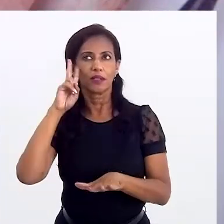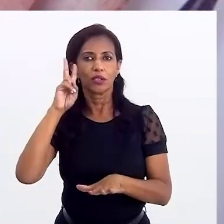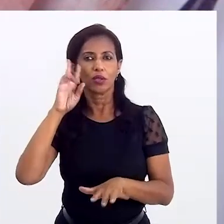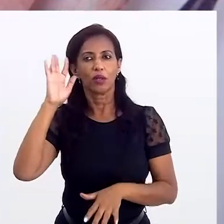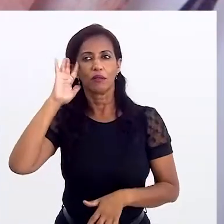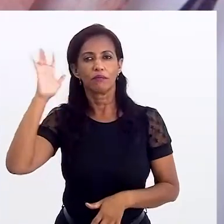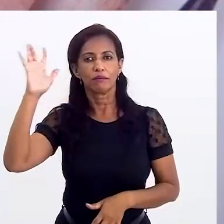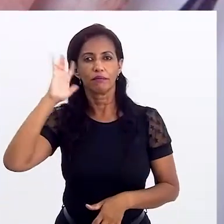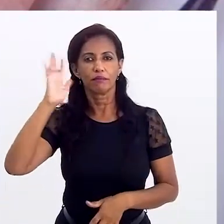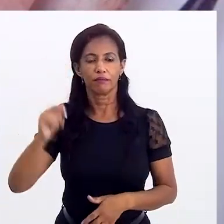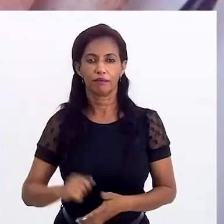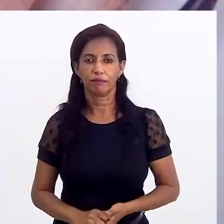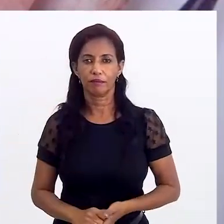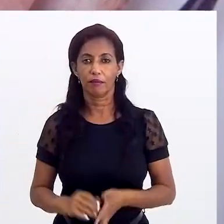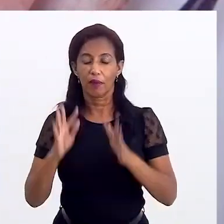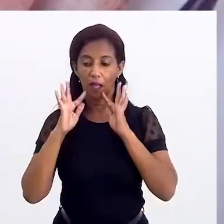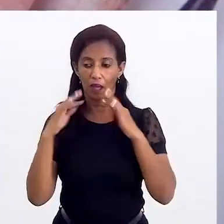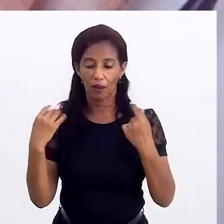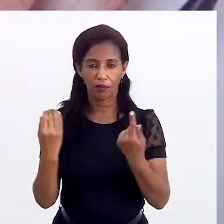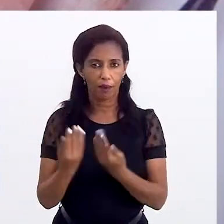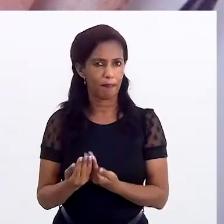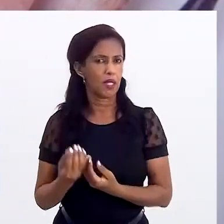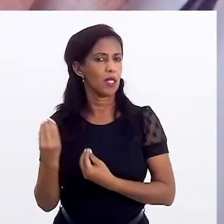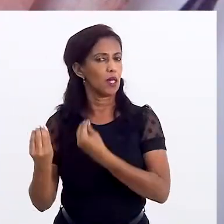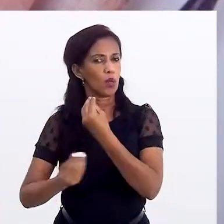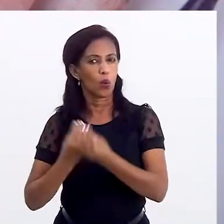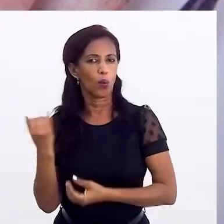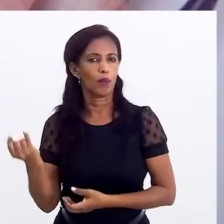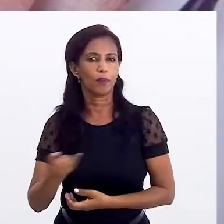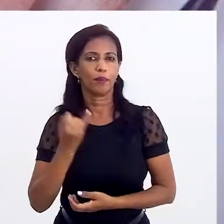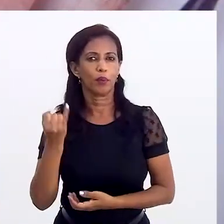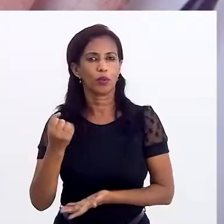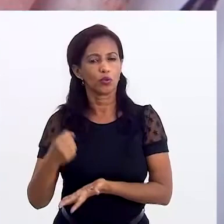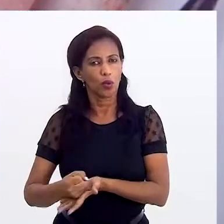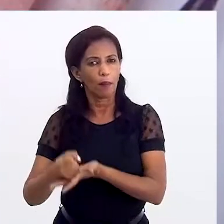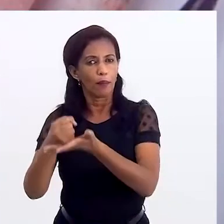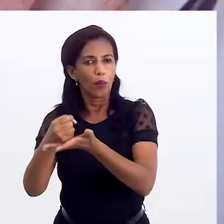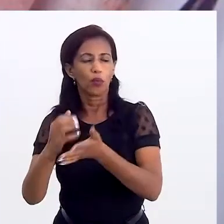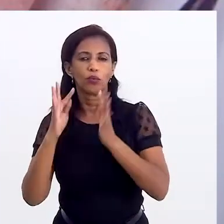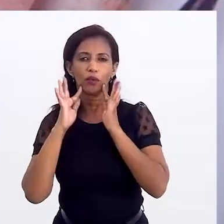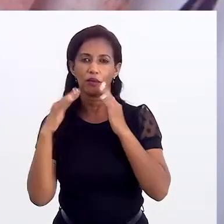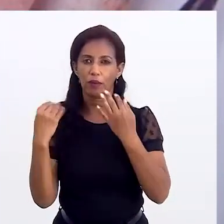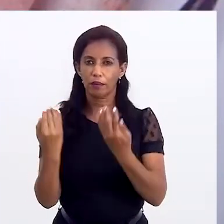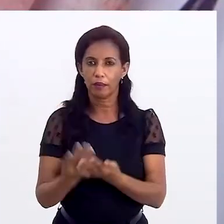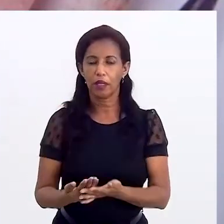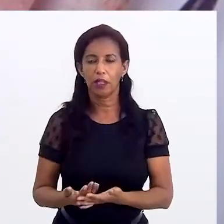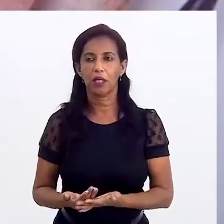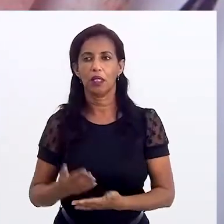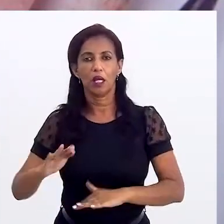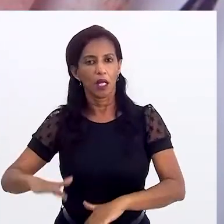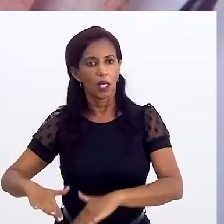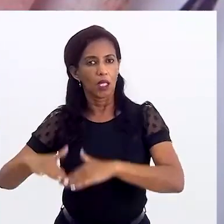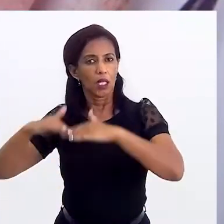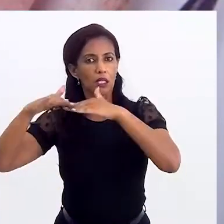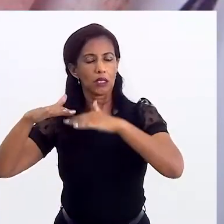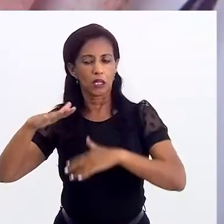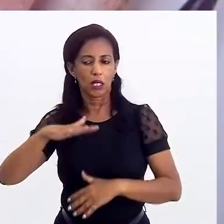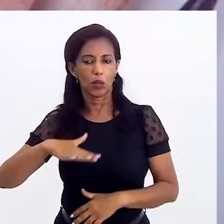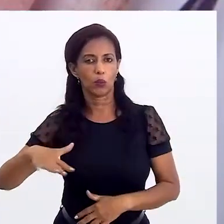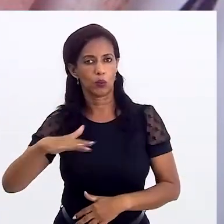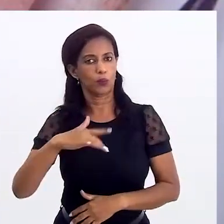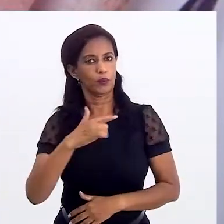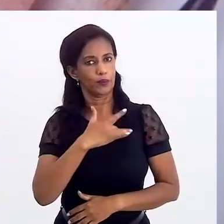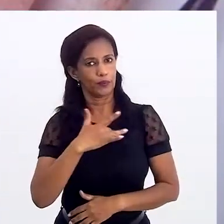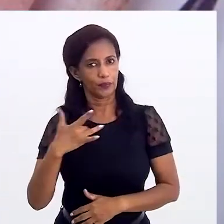de inspiração. A questão da família, como é importante o apoio da família, crescer num